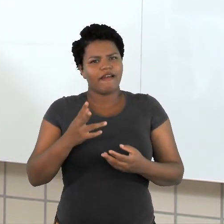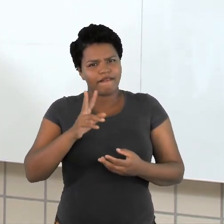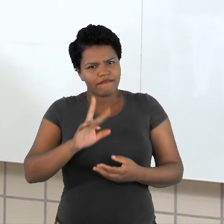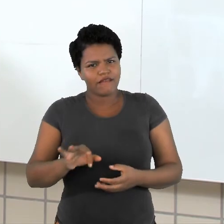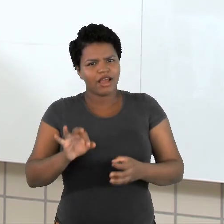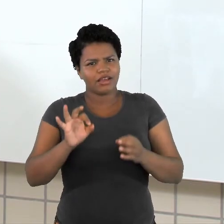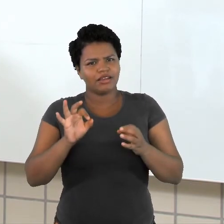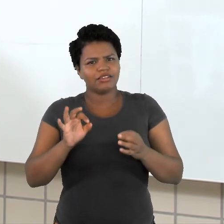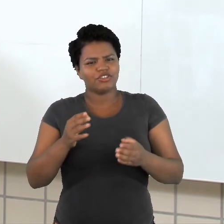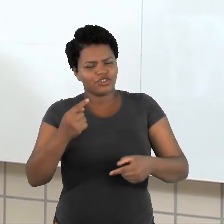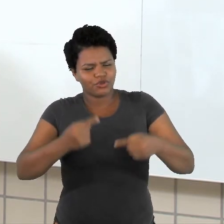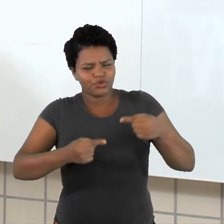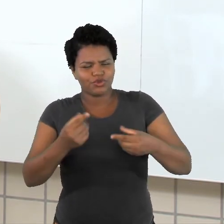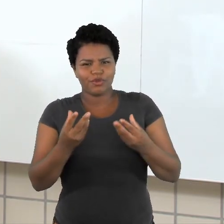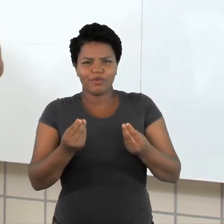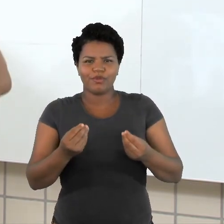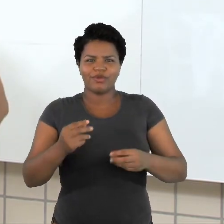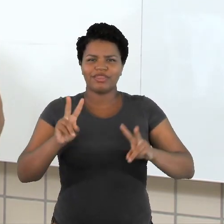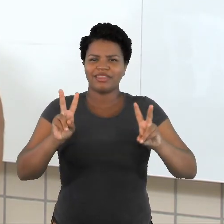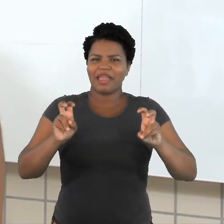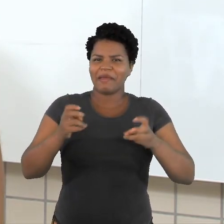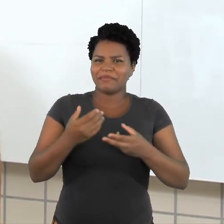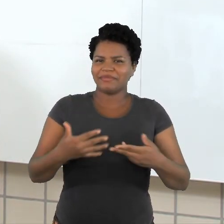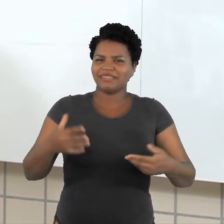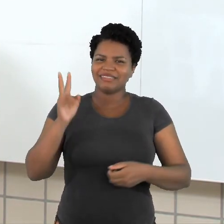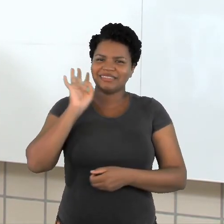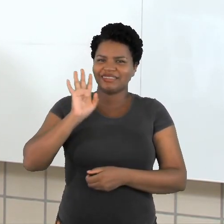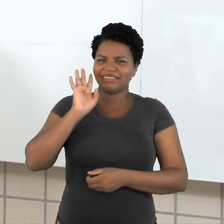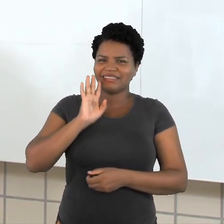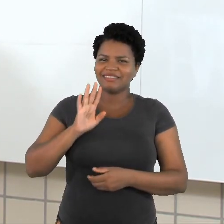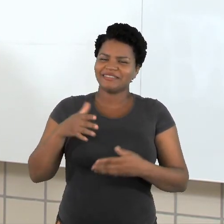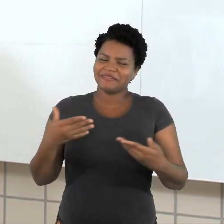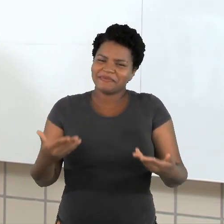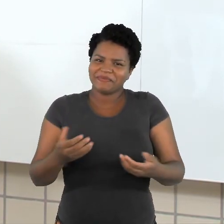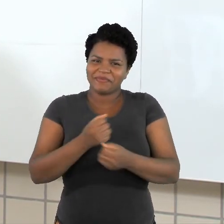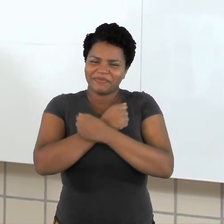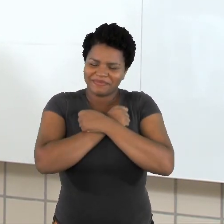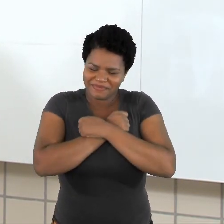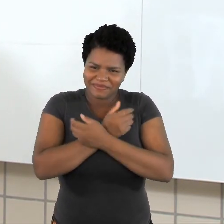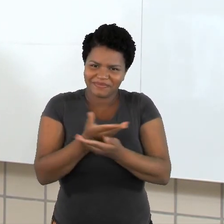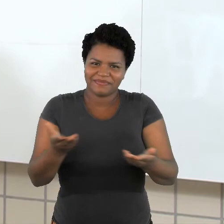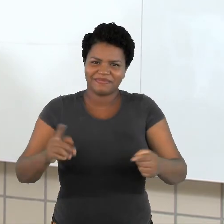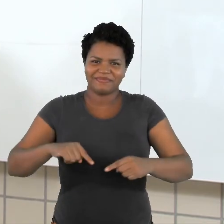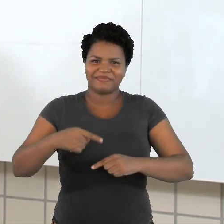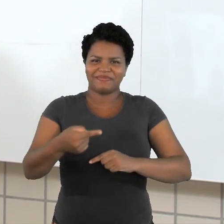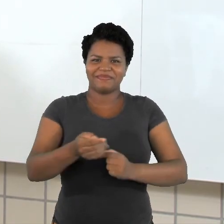vários assuntos legais. No mais, deixo meu grande abraço para vocês, até a próxima!